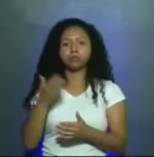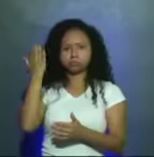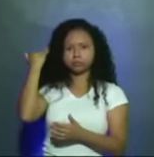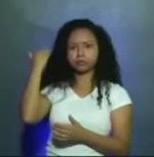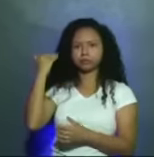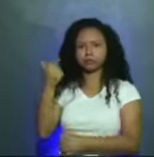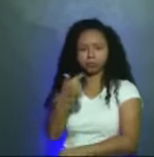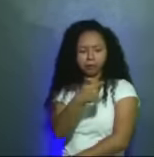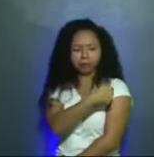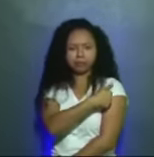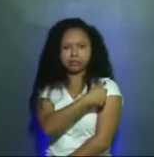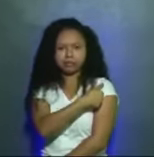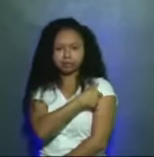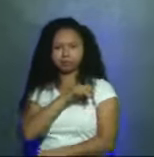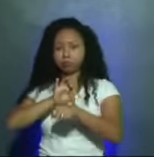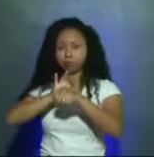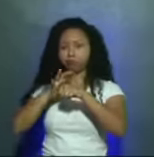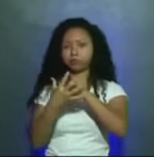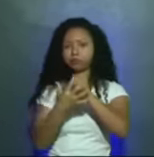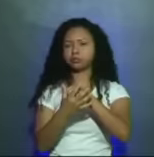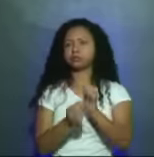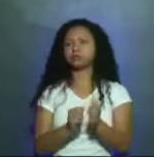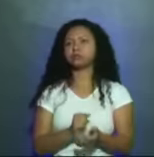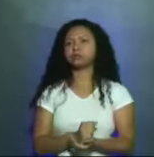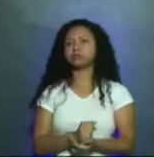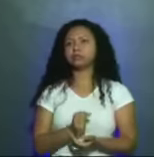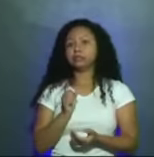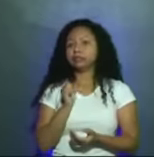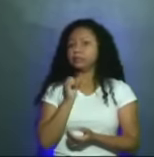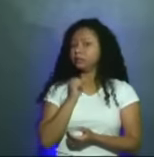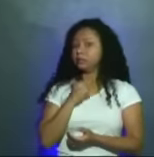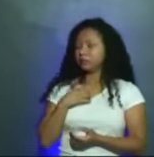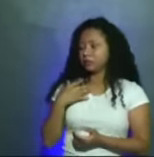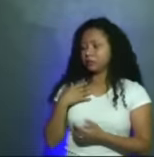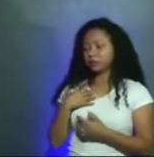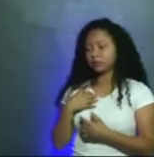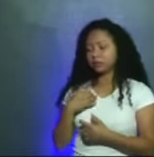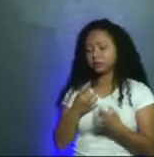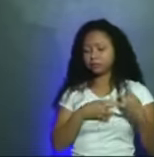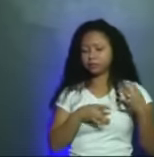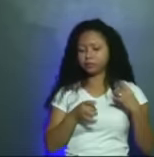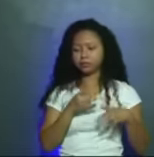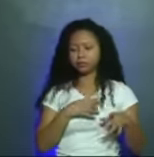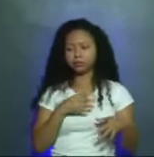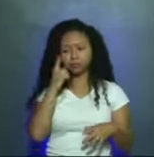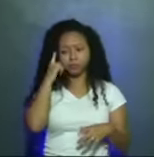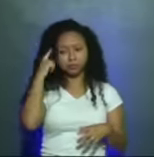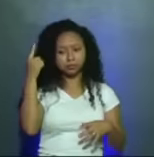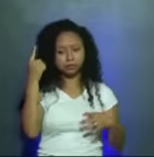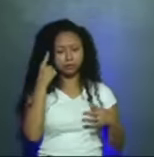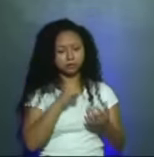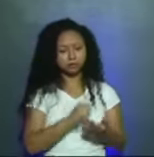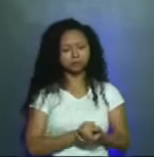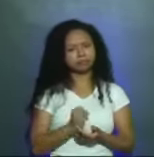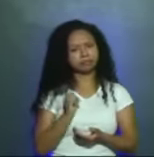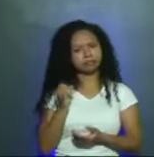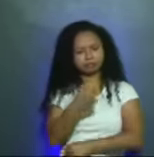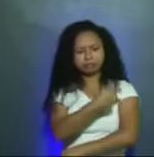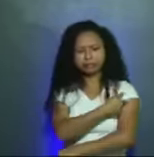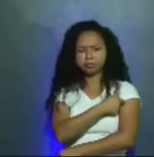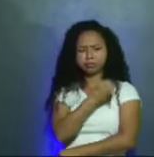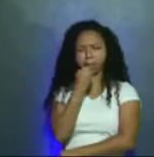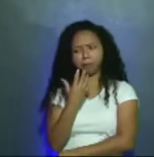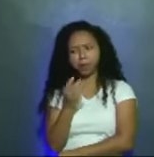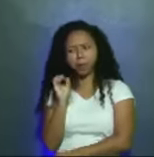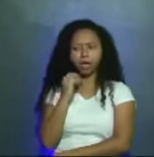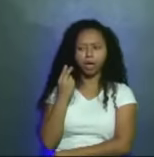que a gente estava todo mundo assim meio, será que essa vacina é boa ou não, né? Então, nós tomamos a